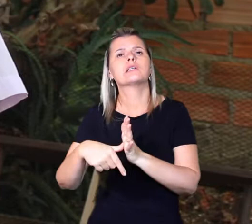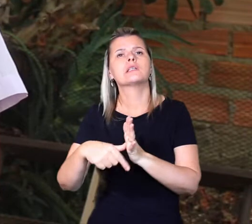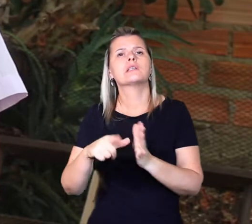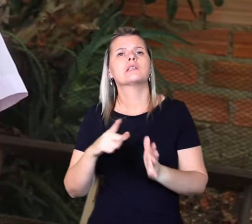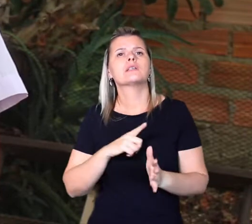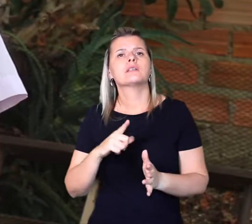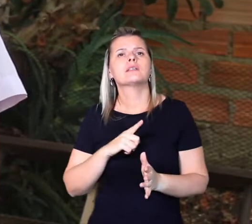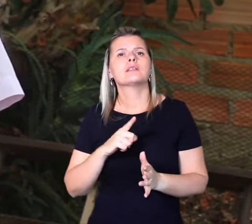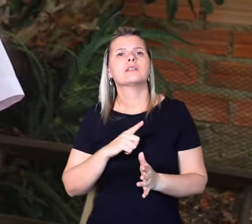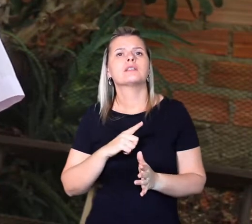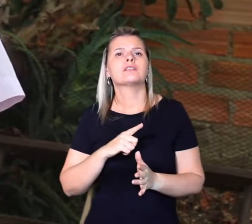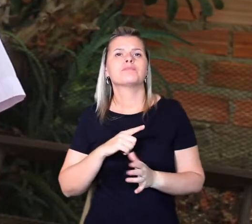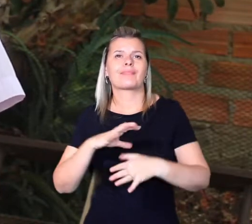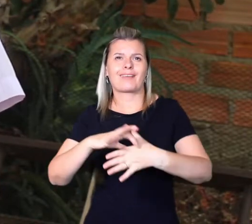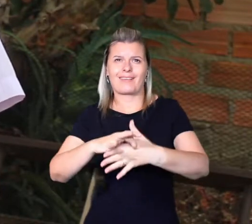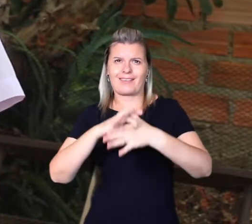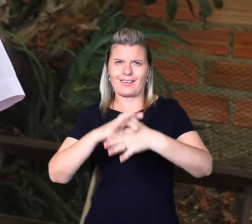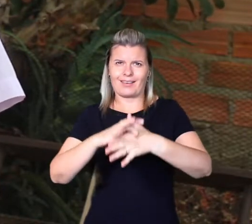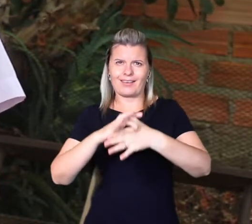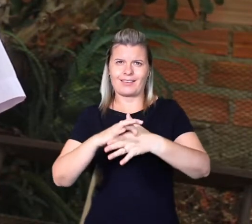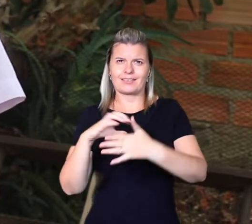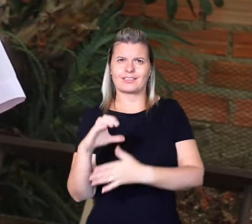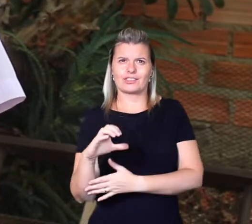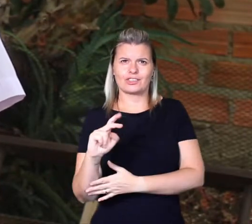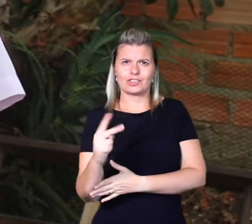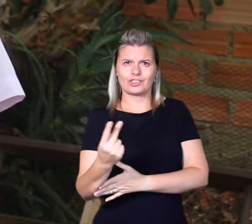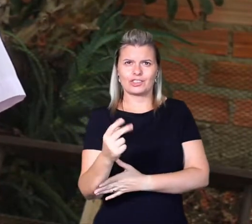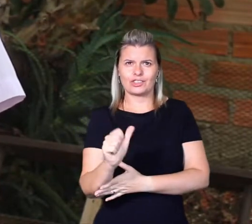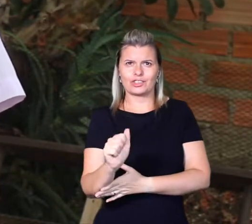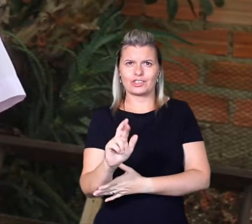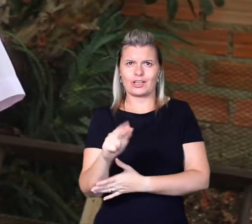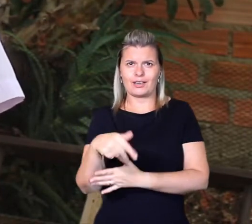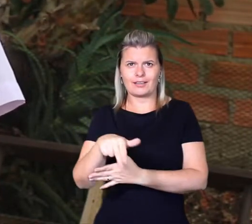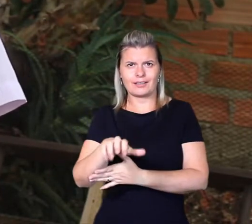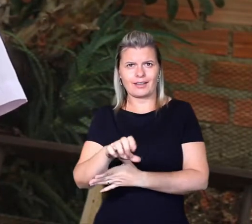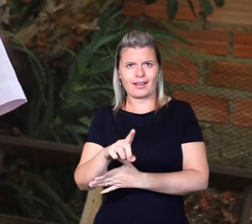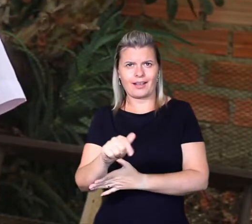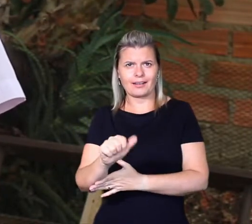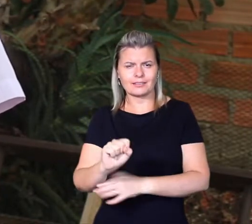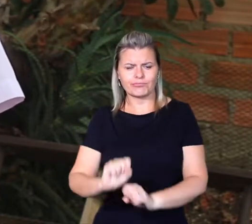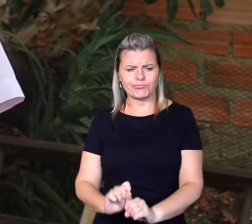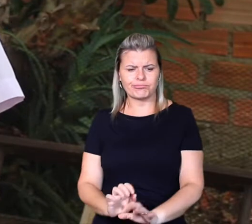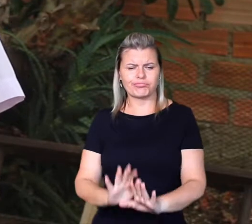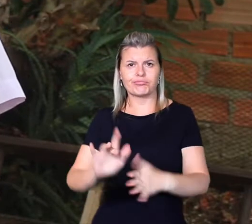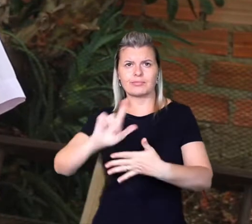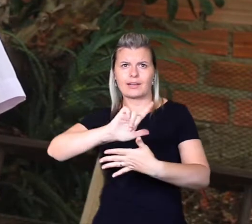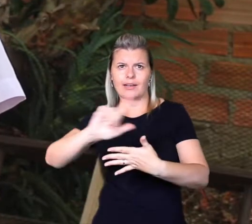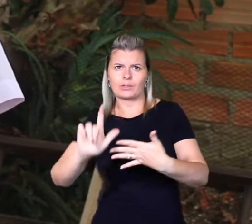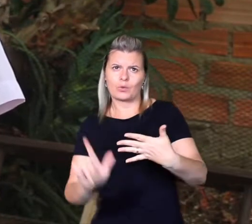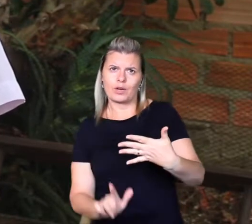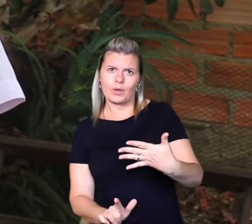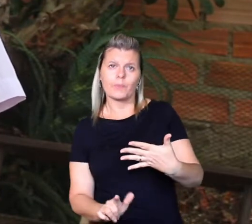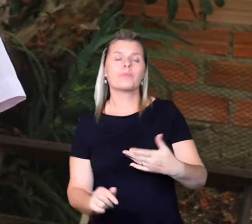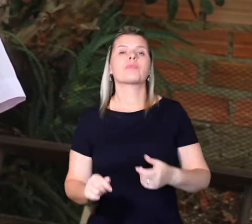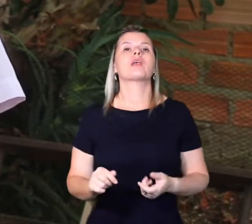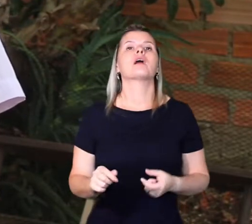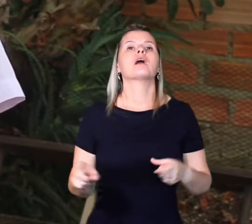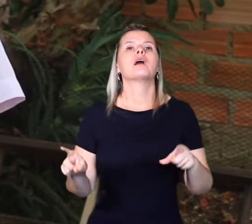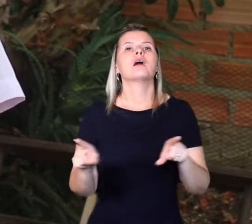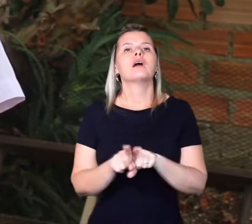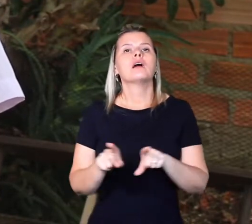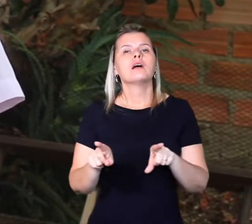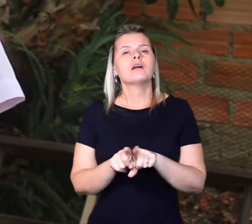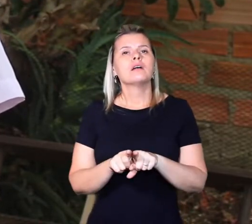nós vamos ter o advento das charqueadas, que irradiou por toda aquela região sul ali, do litoral sul,